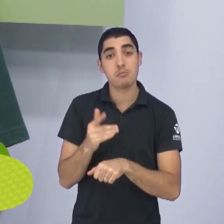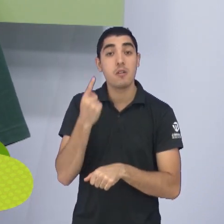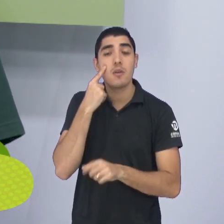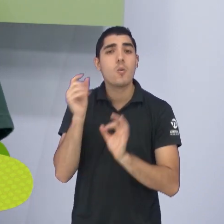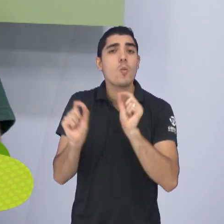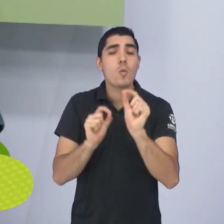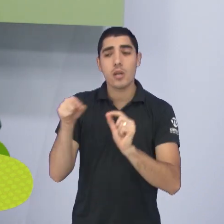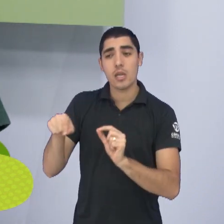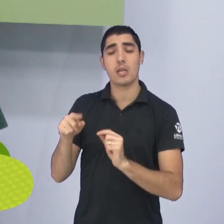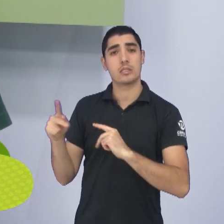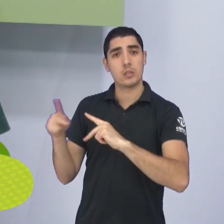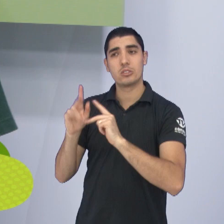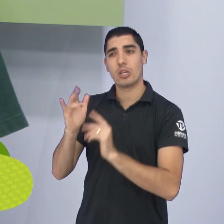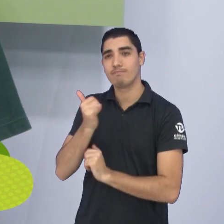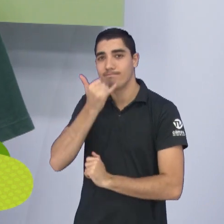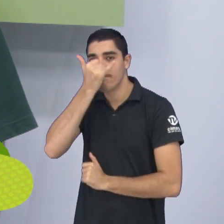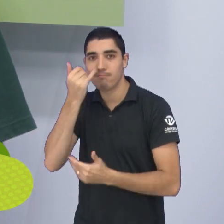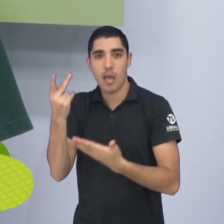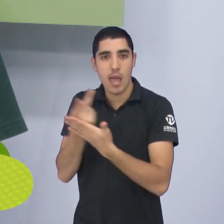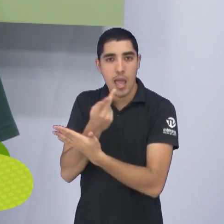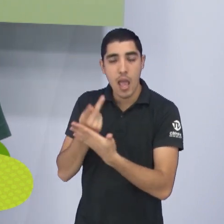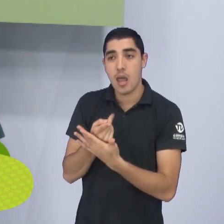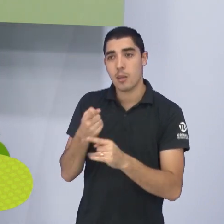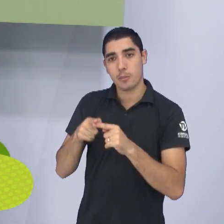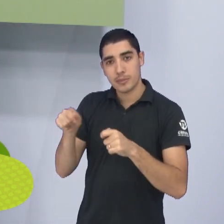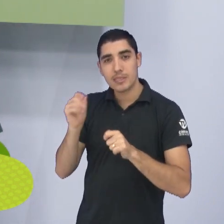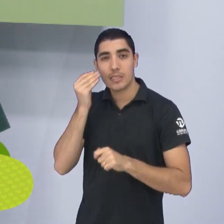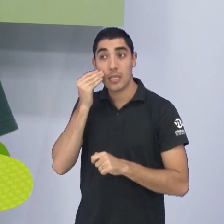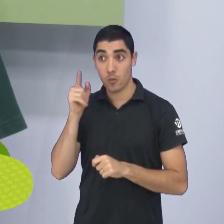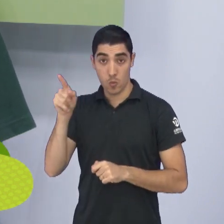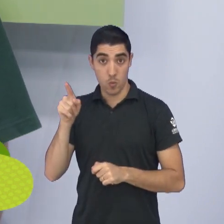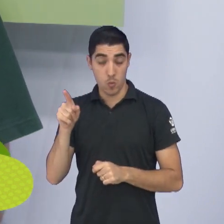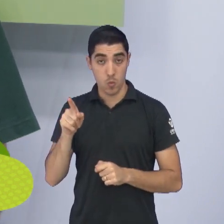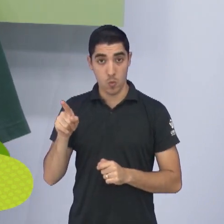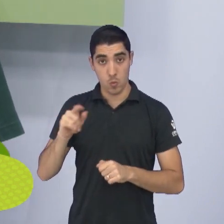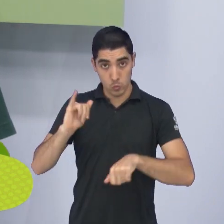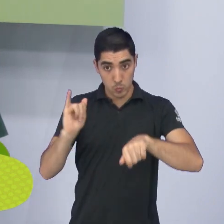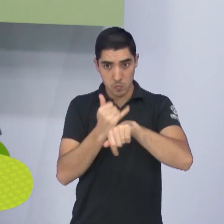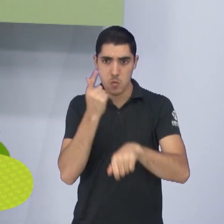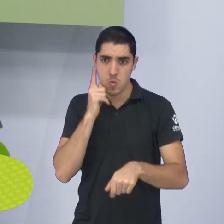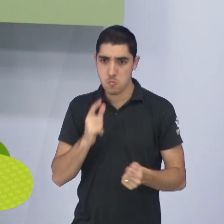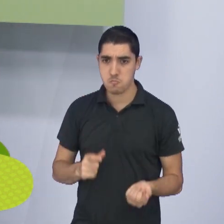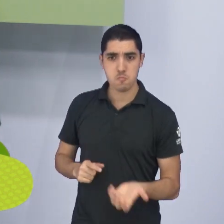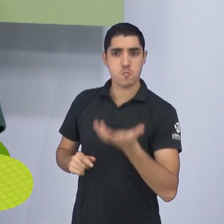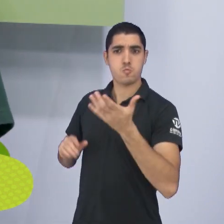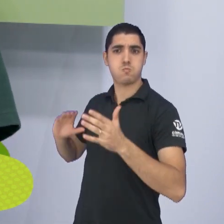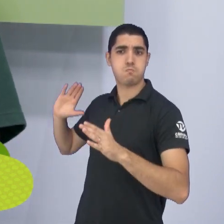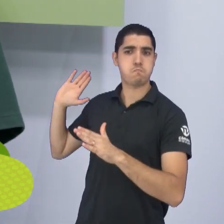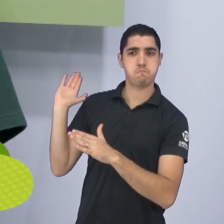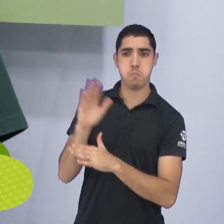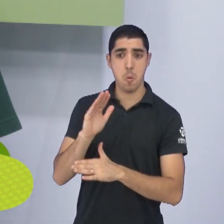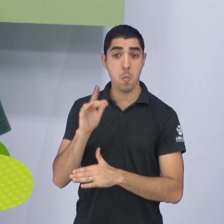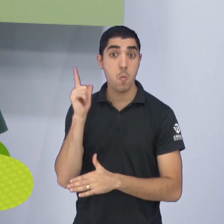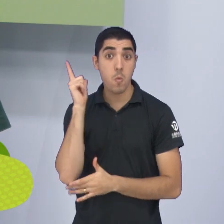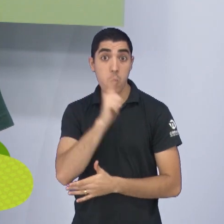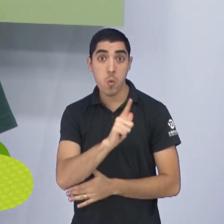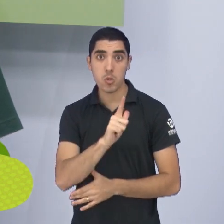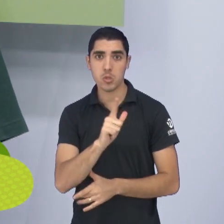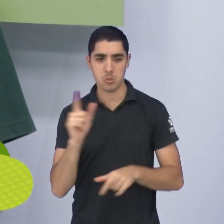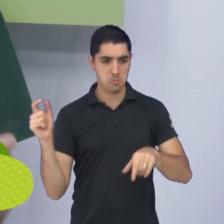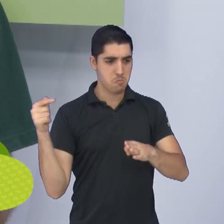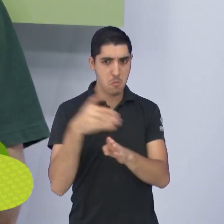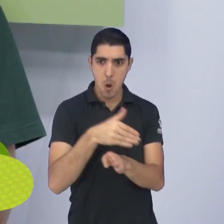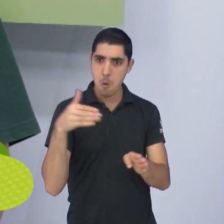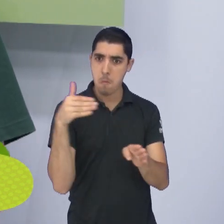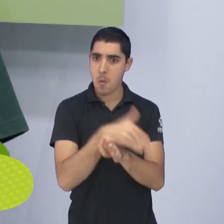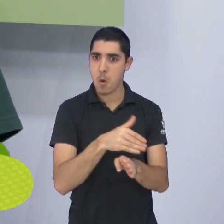de errado, a final que tem para afinar, né? O saque do Joinville funcionou muito bem, foram 7 aces, então tem que ver o que funcionou,